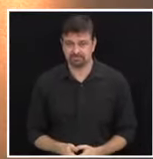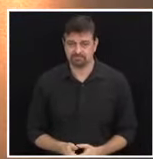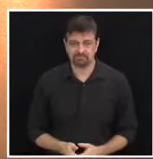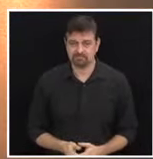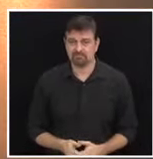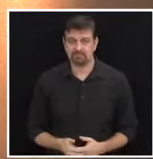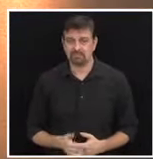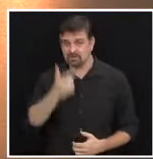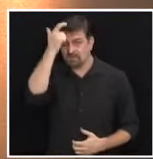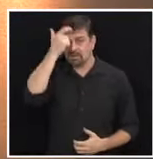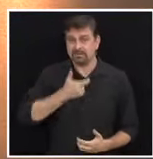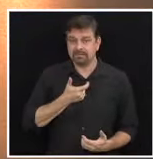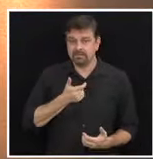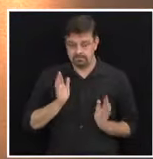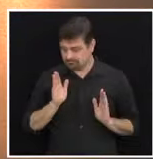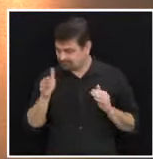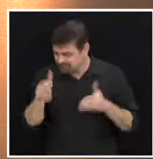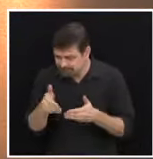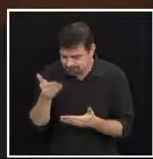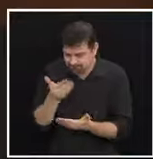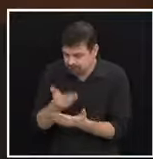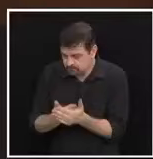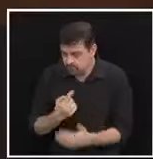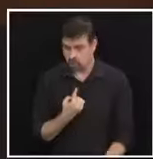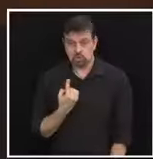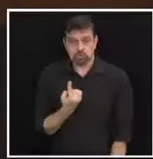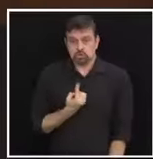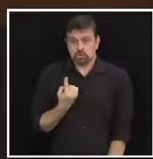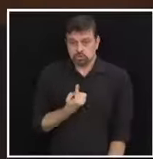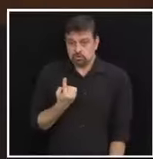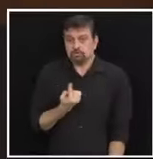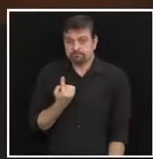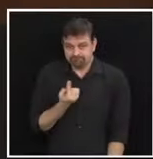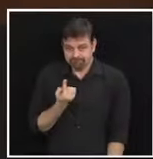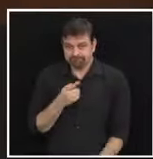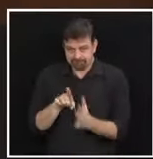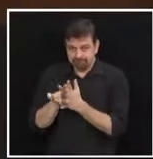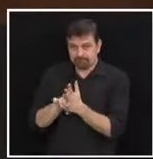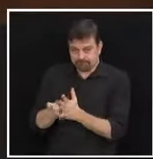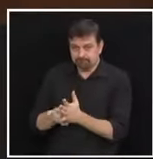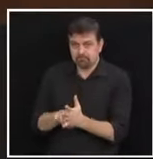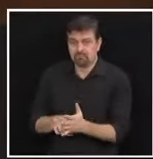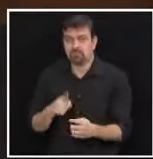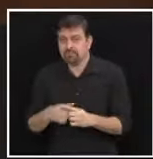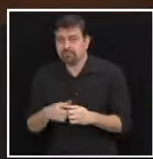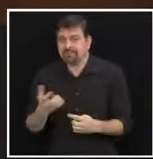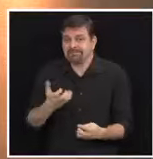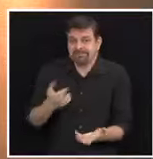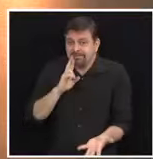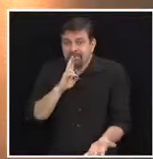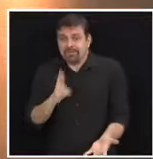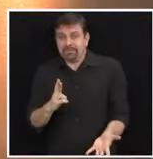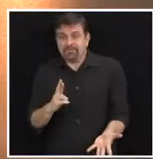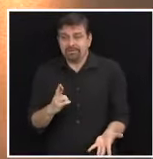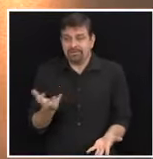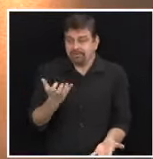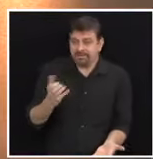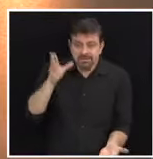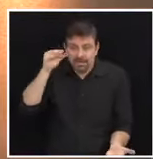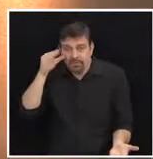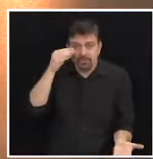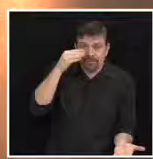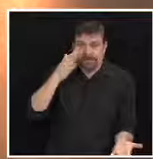eu comecei a me dedicar sobre isso. Sozinho você procurou saber as respostas que você precisava. Porque é a curiosidade natural de uma